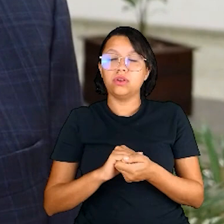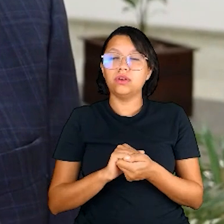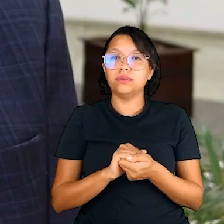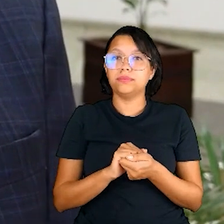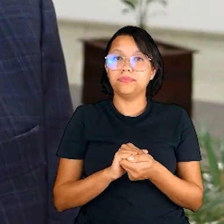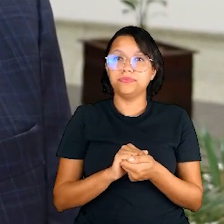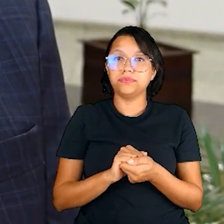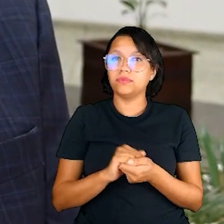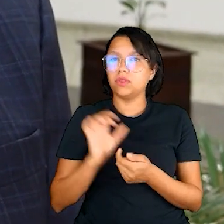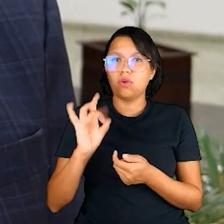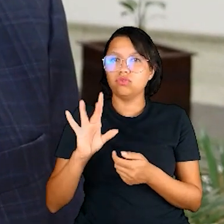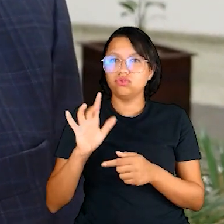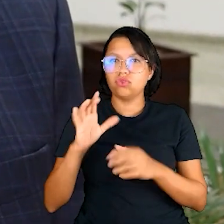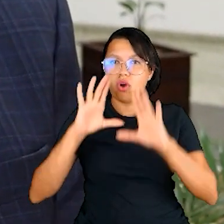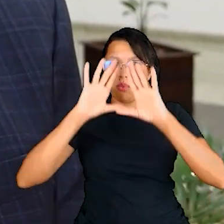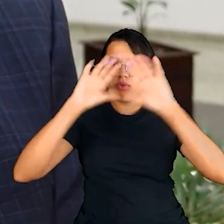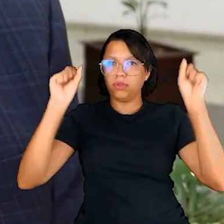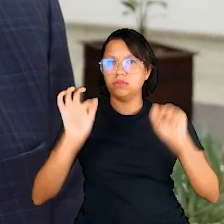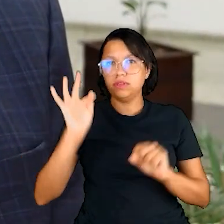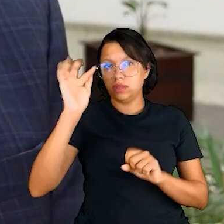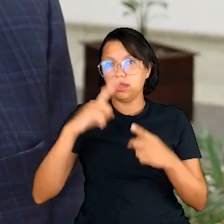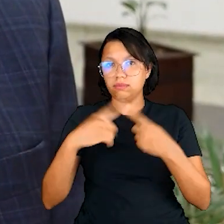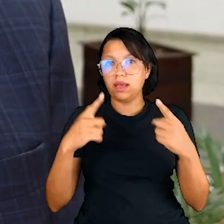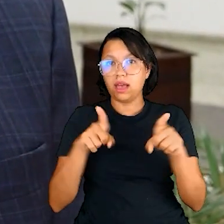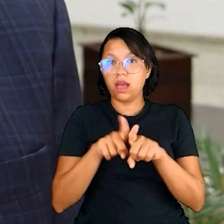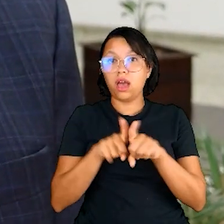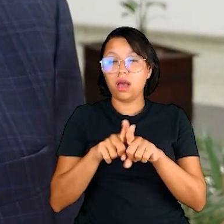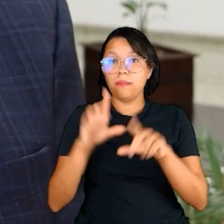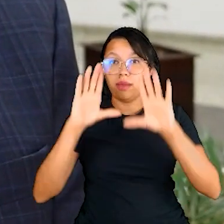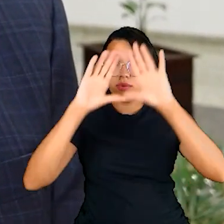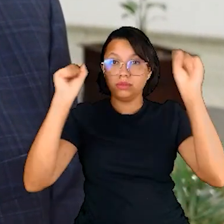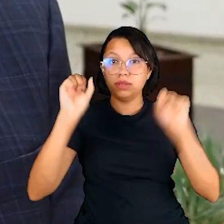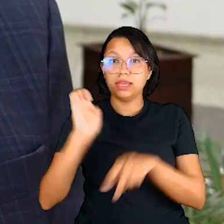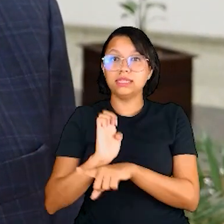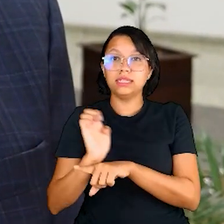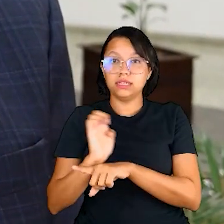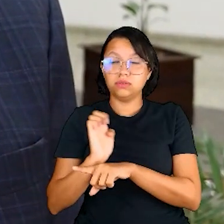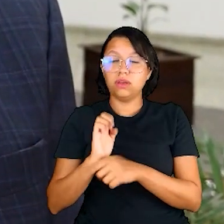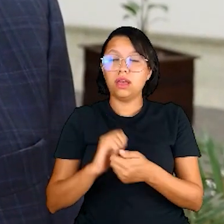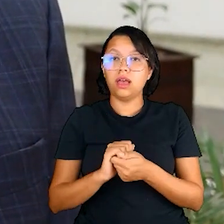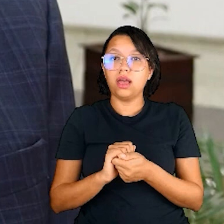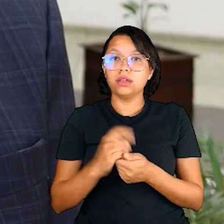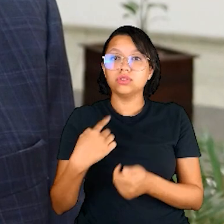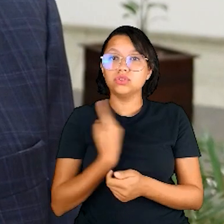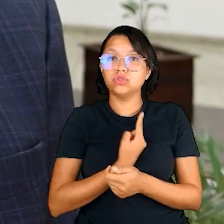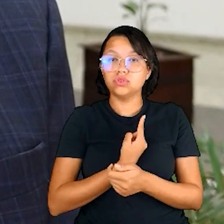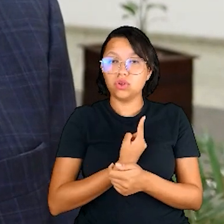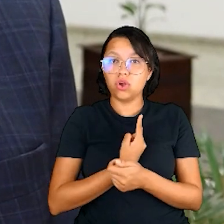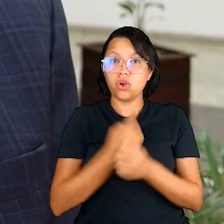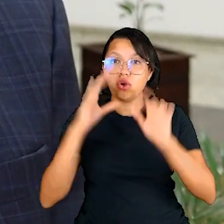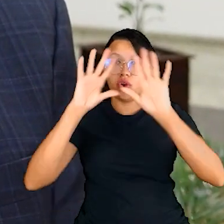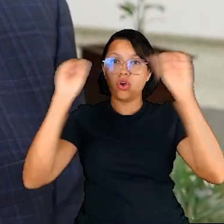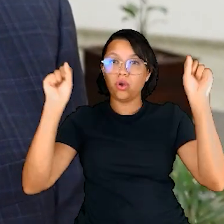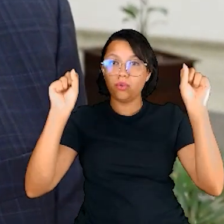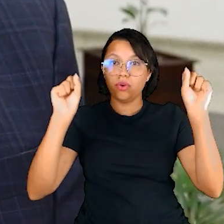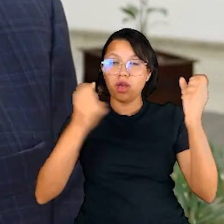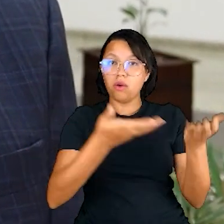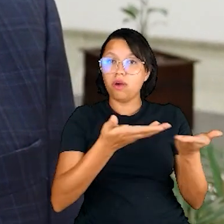Justiça, não só para os tribunais federais, mas também para os tribunais estaduais, e que no nosso